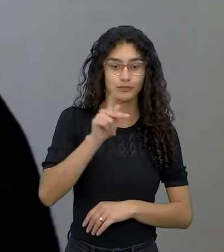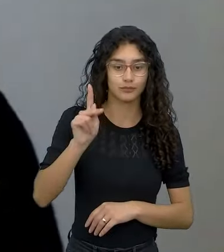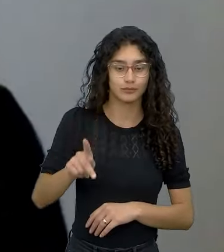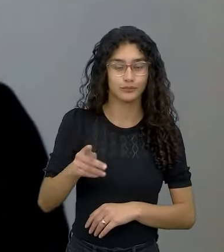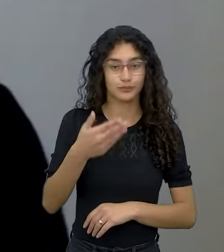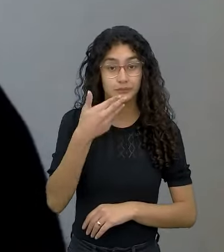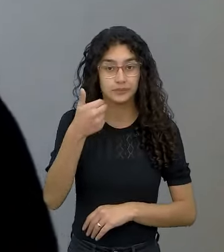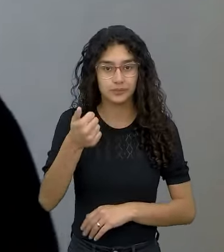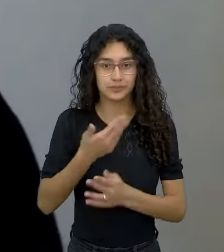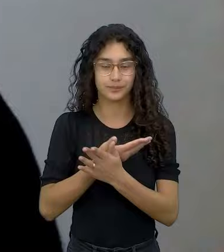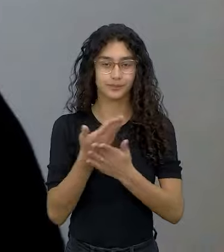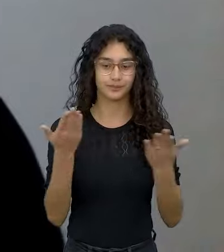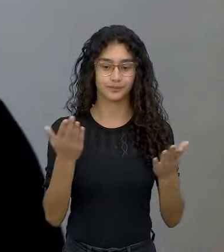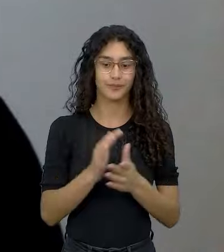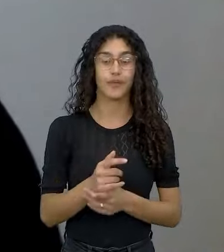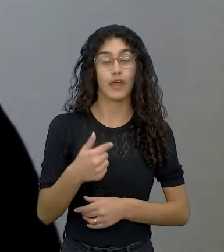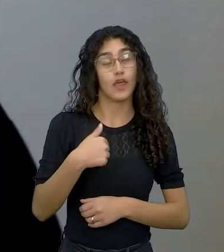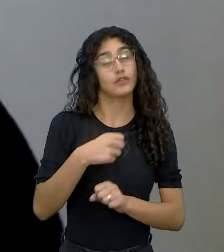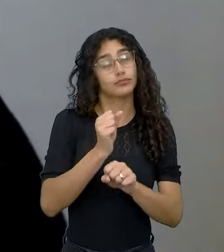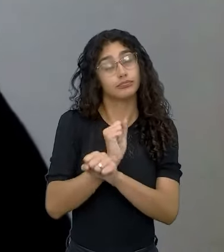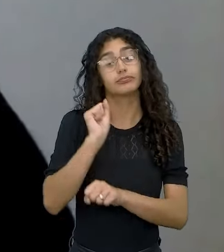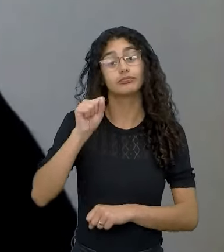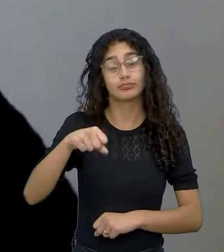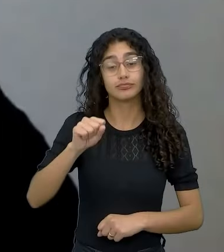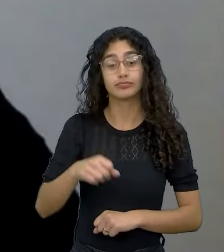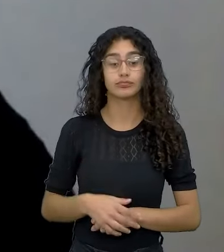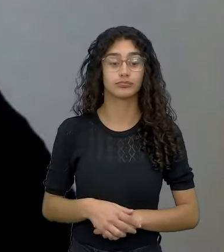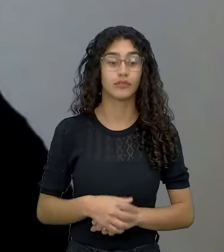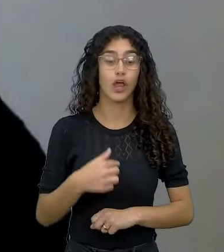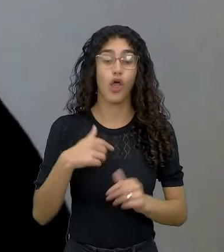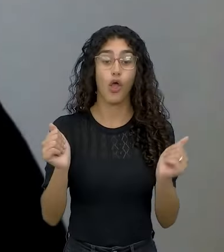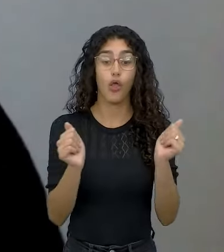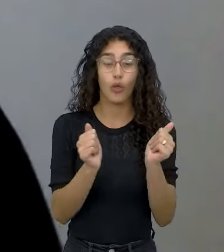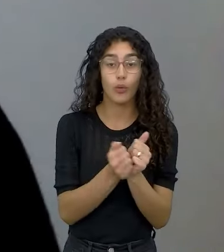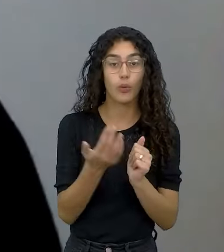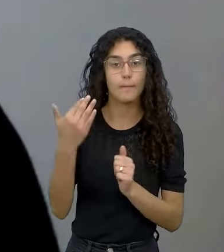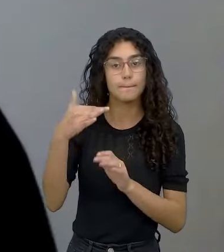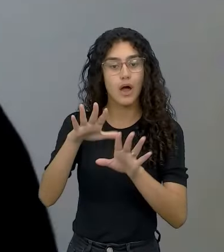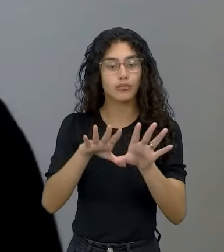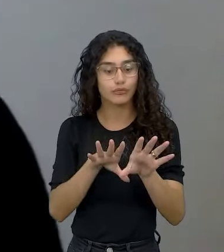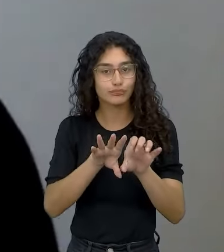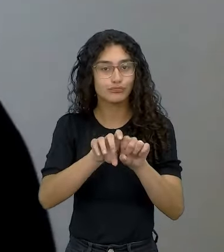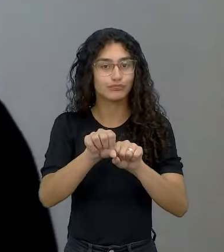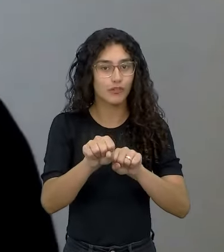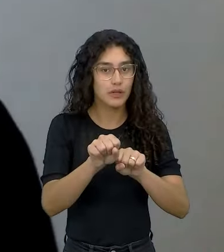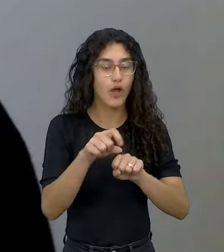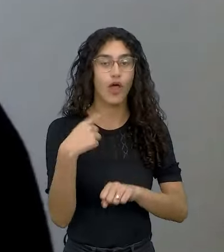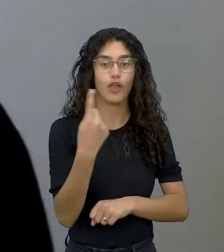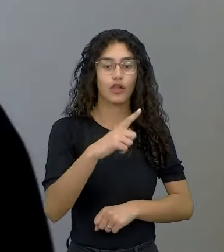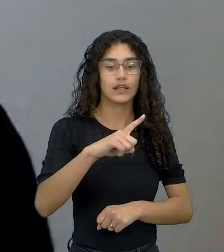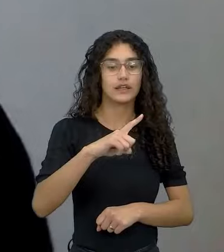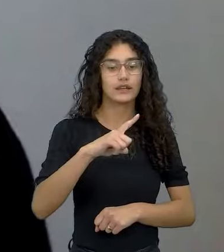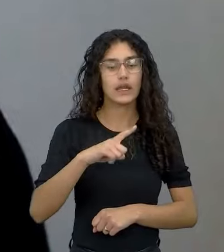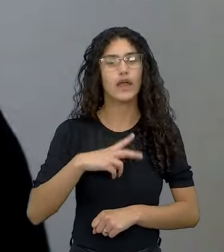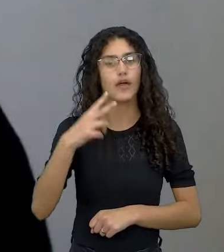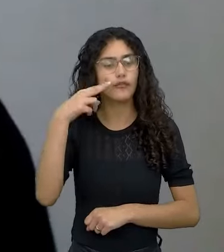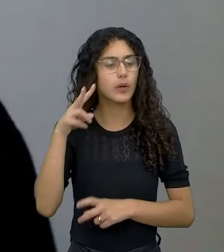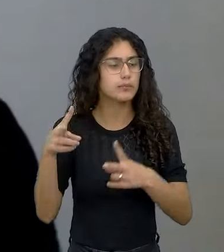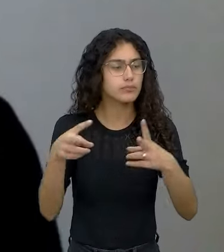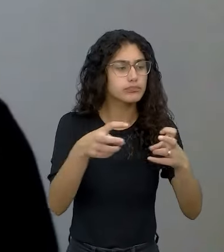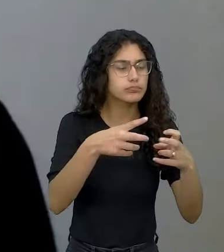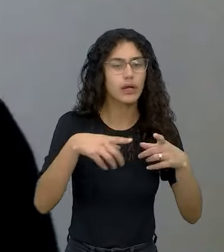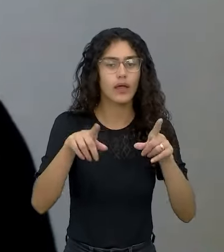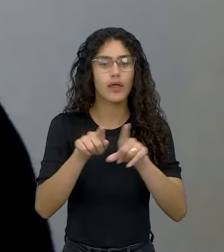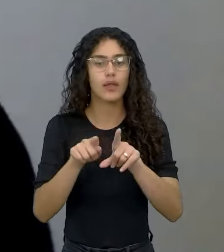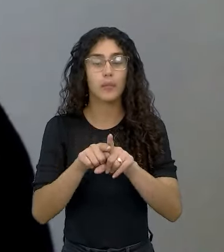professores, tudo bem com vocês? Eu espero que sim. Estamos aqui hoje para mais uma formação, né, para a gente poder ver aí, analisar